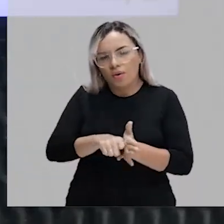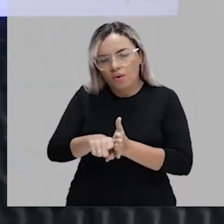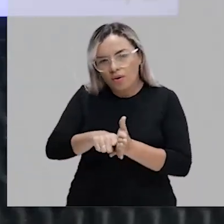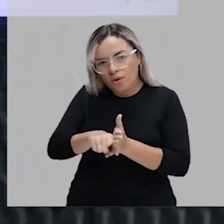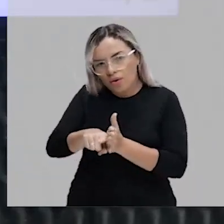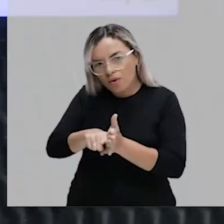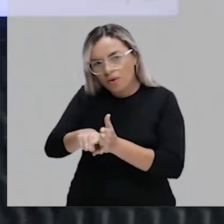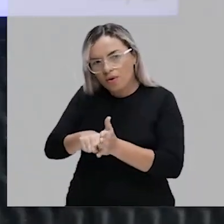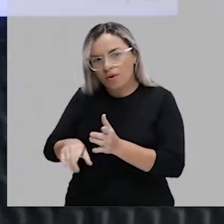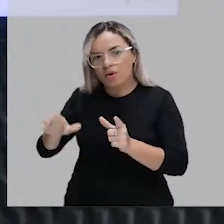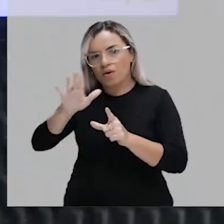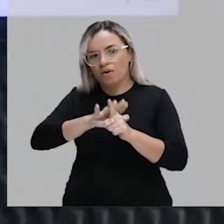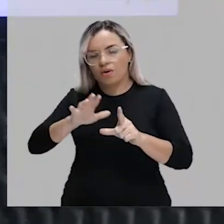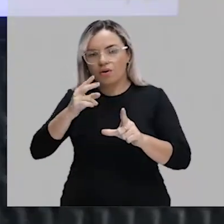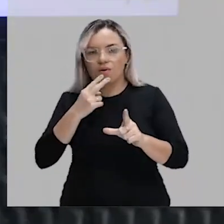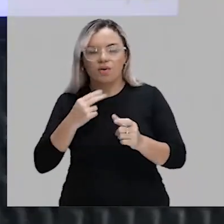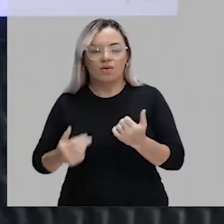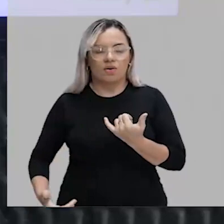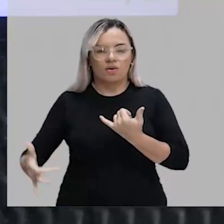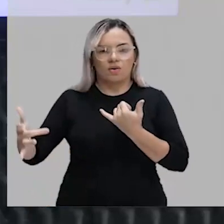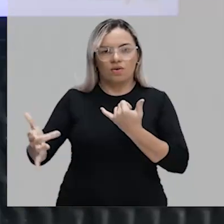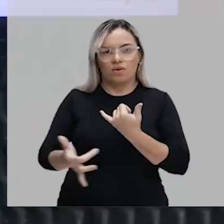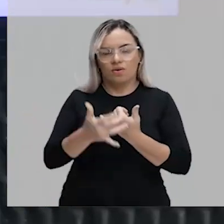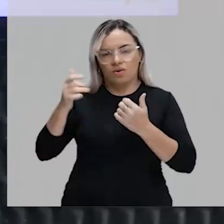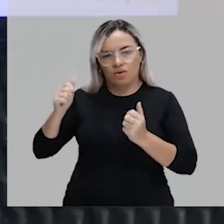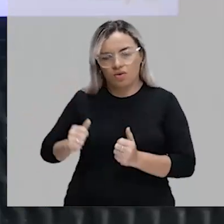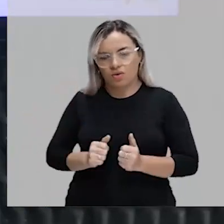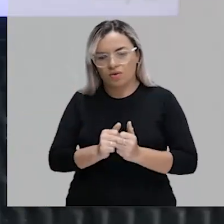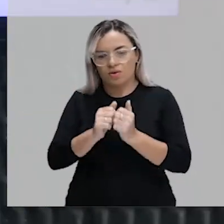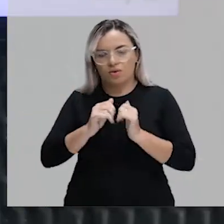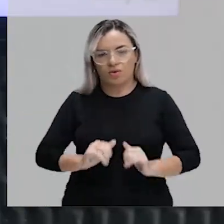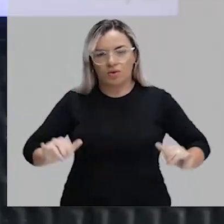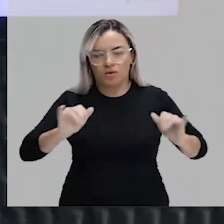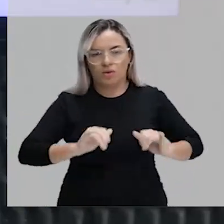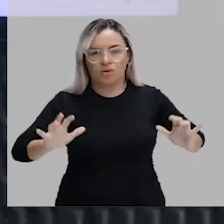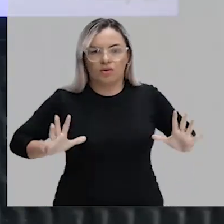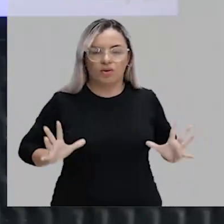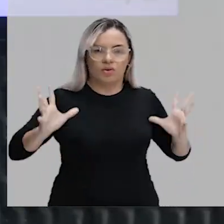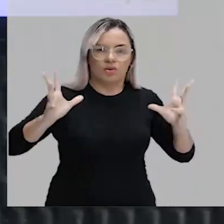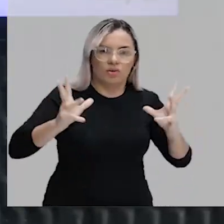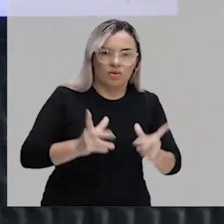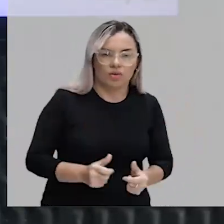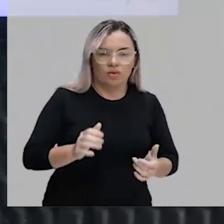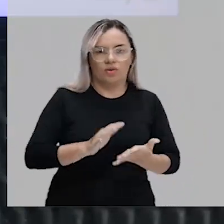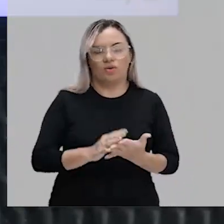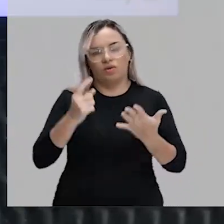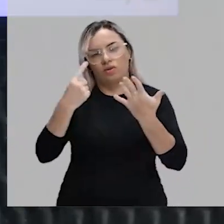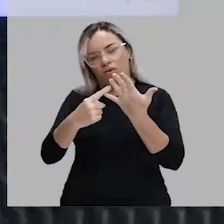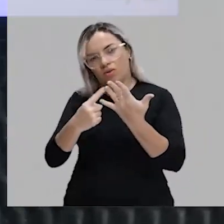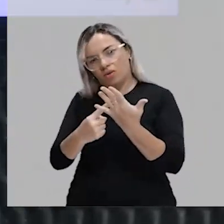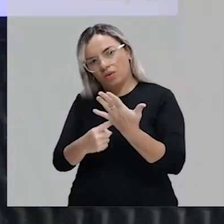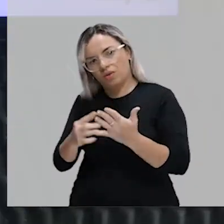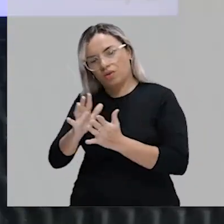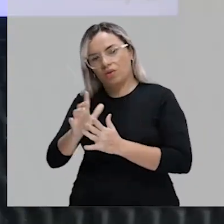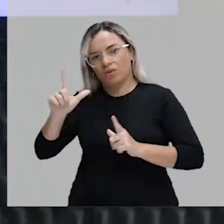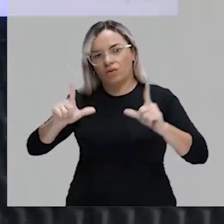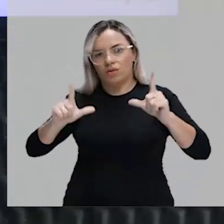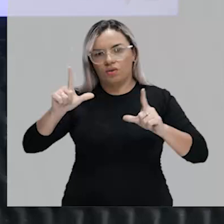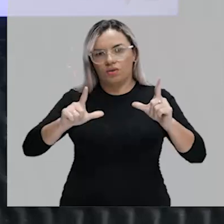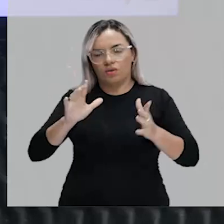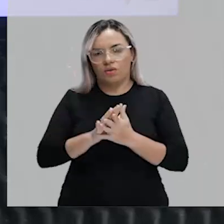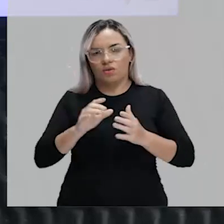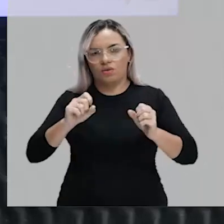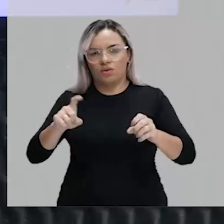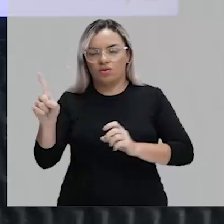curte, comenta, compartilha, segue a gente lá, que lá tem toda essa programação para vocês. A TV Educação não são